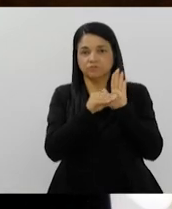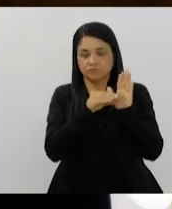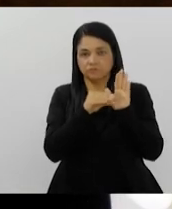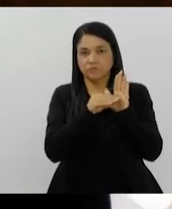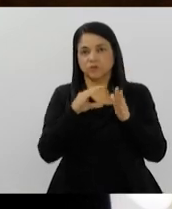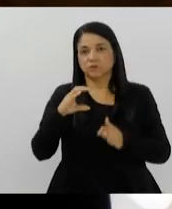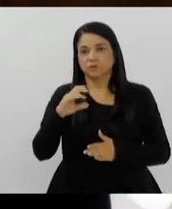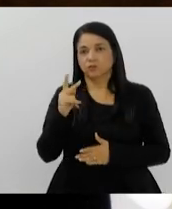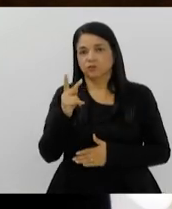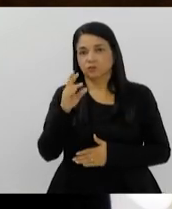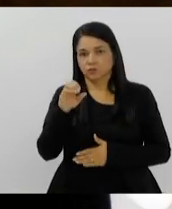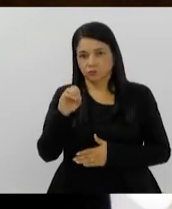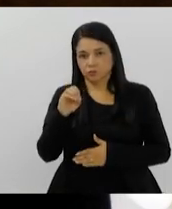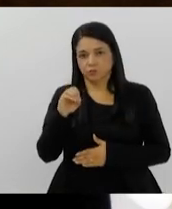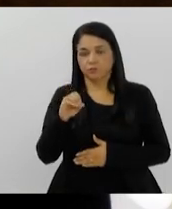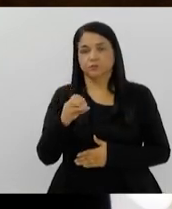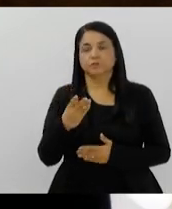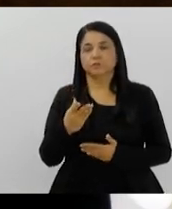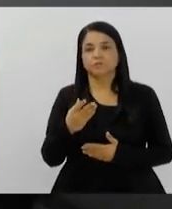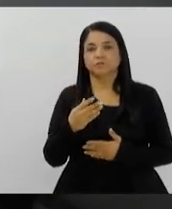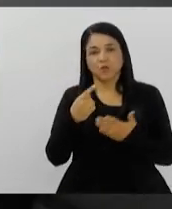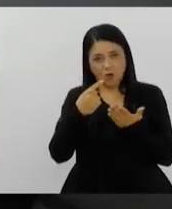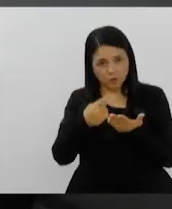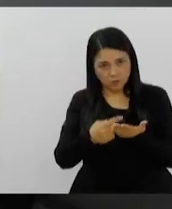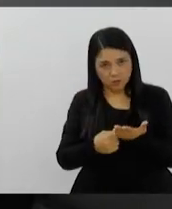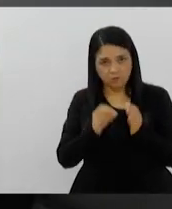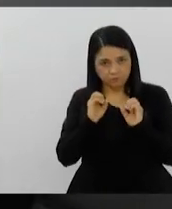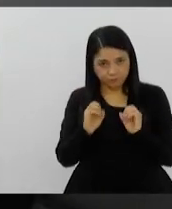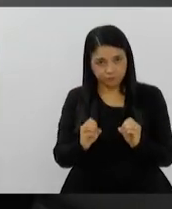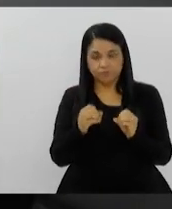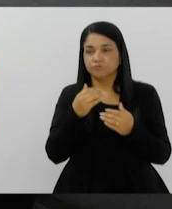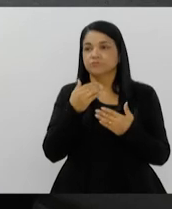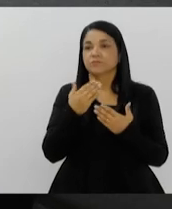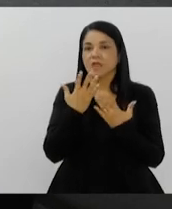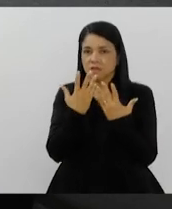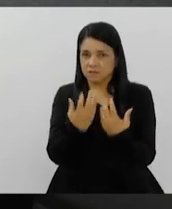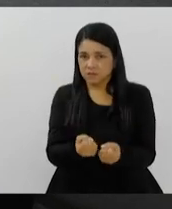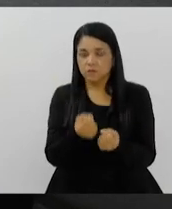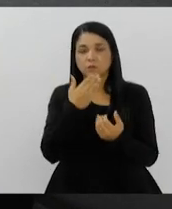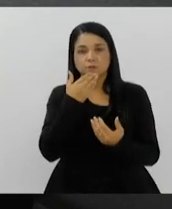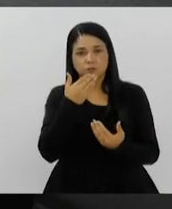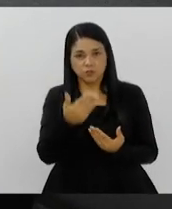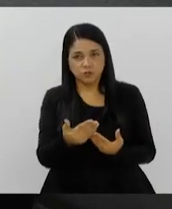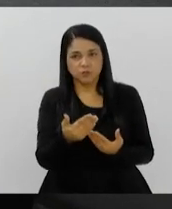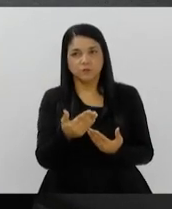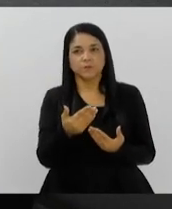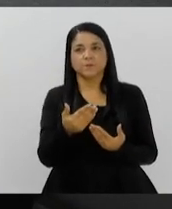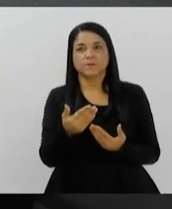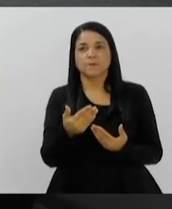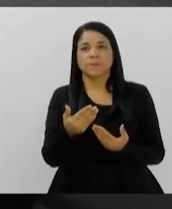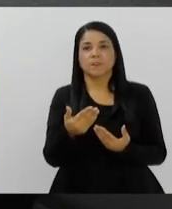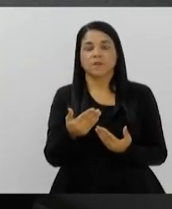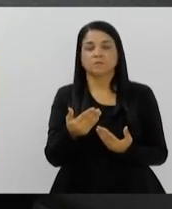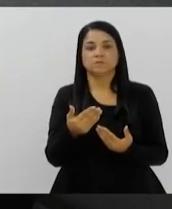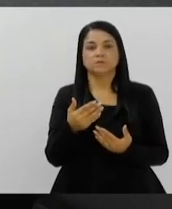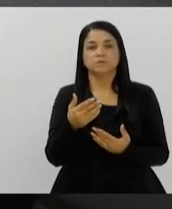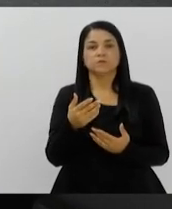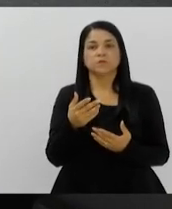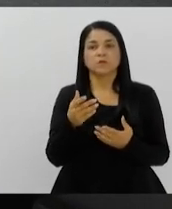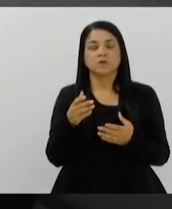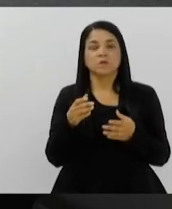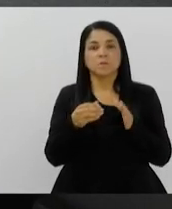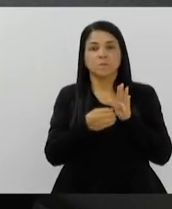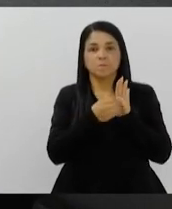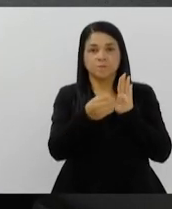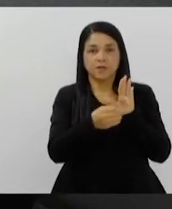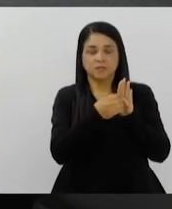tudo devidamente acordado. Deferido o pedido, então, para ouvir, emitir